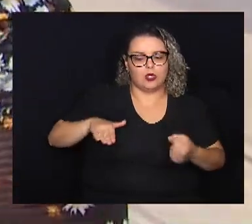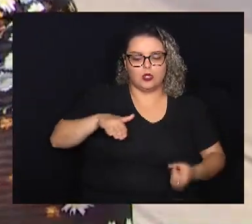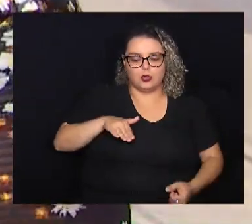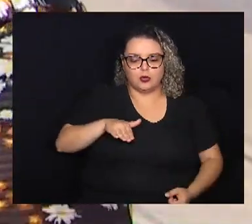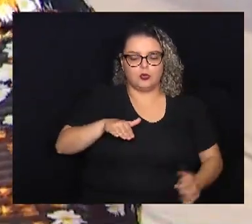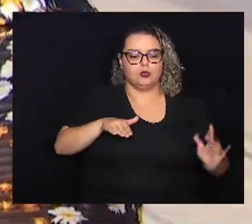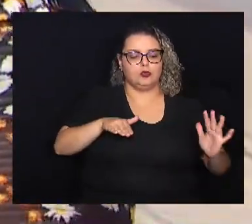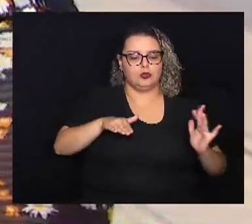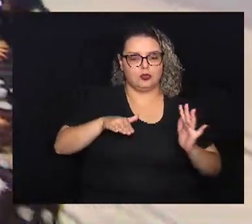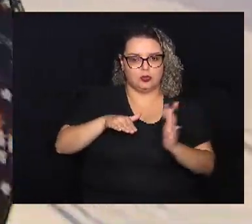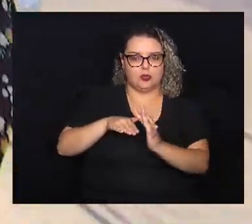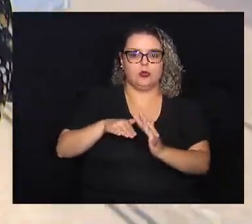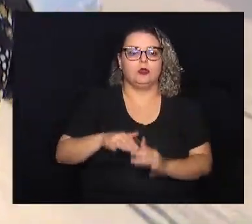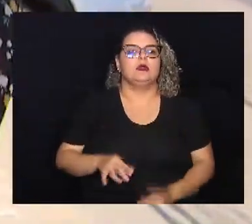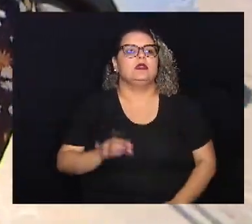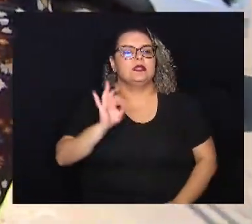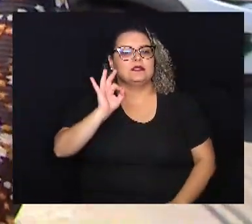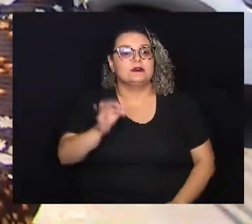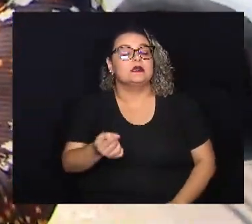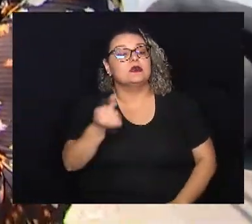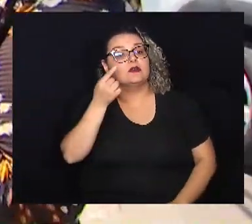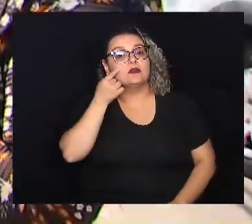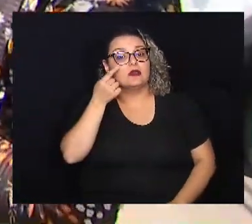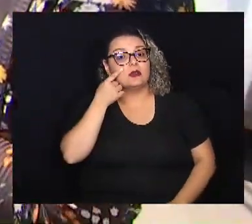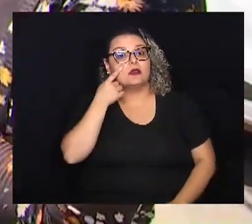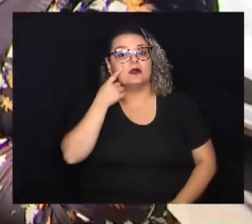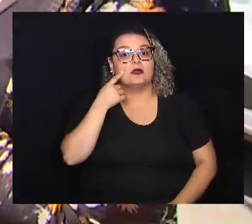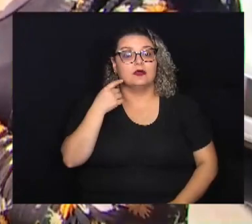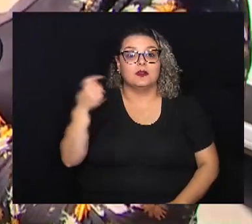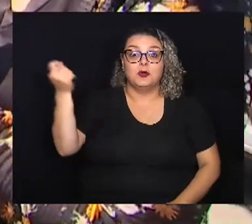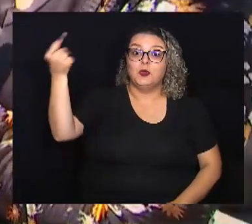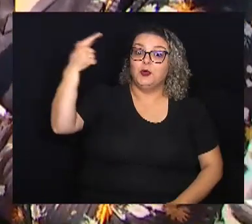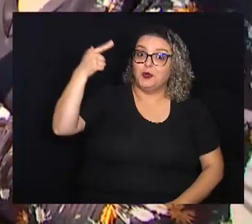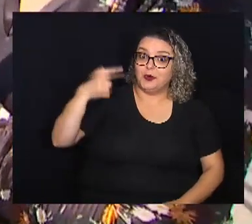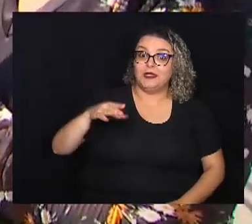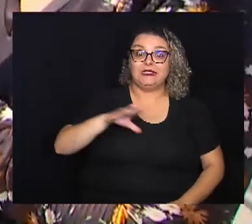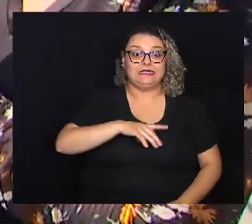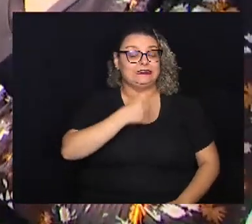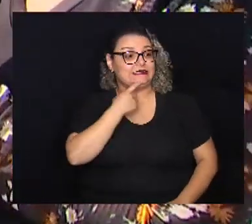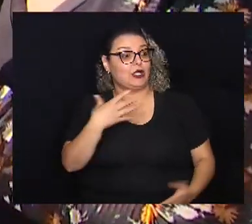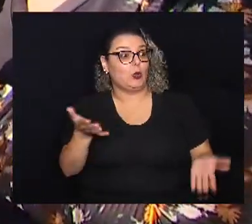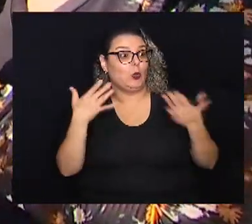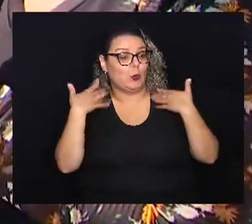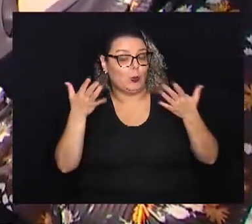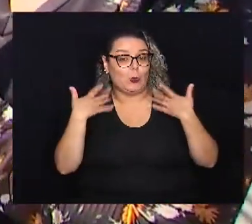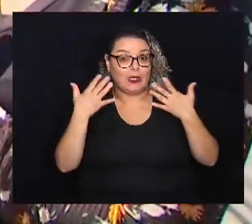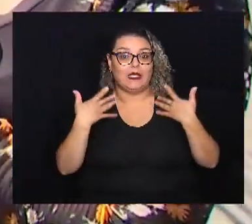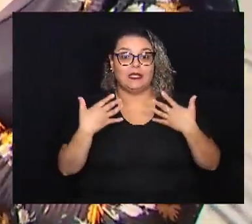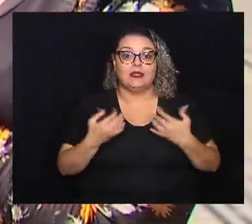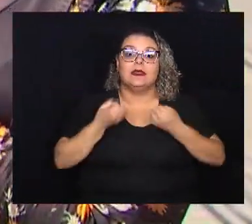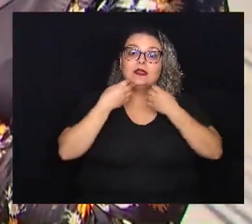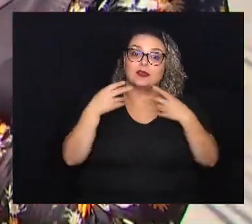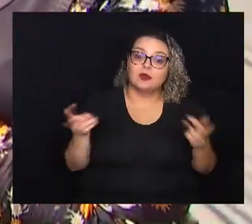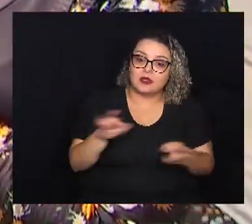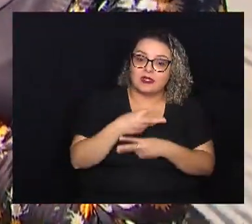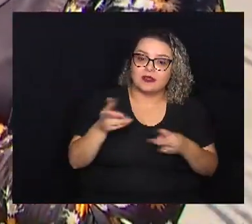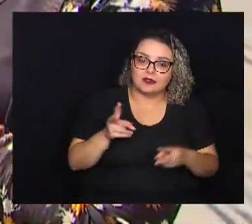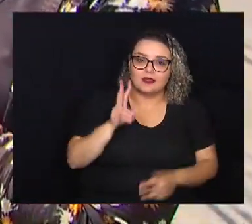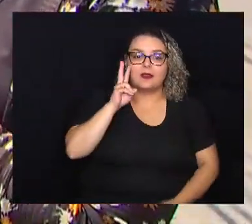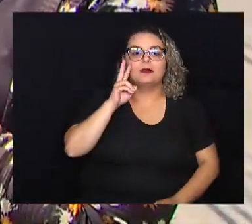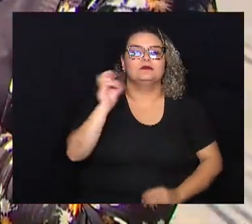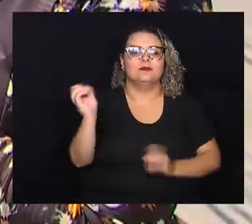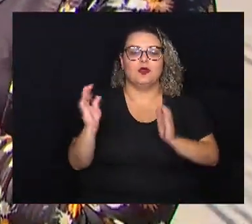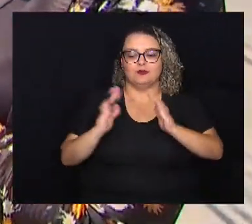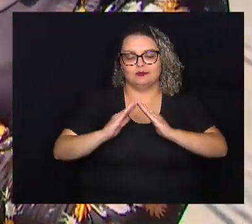atravessar. Tá certo! E olha só, gente, tá um sol pra cada um nessa Campinas, hein, menina do céu! E ainda bem que tá ventando, aí você viu que a